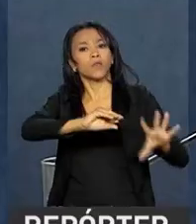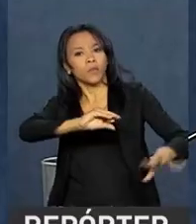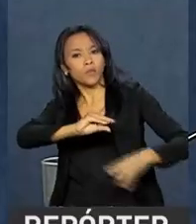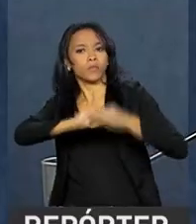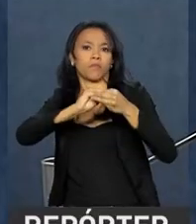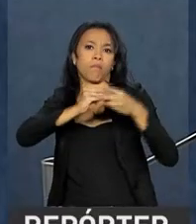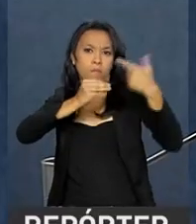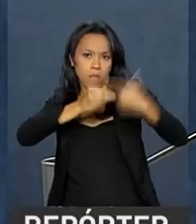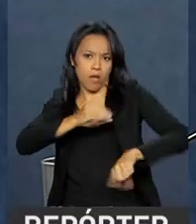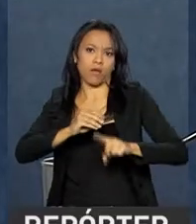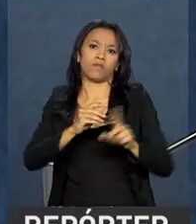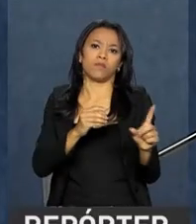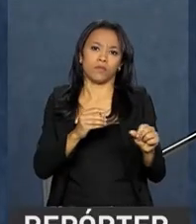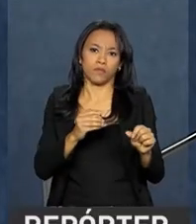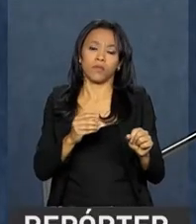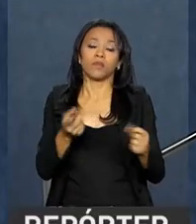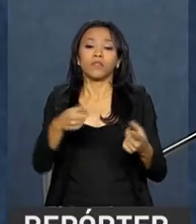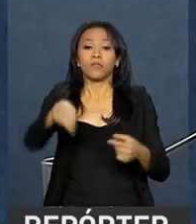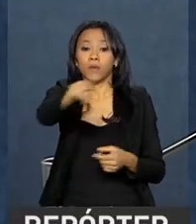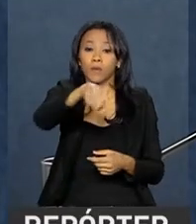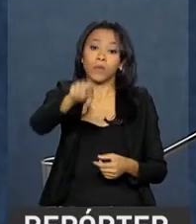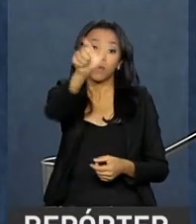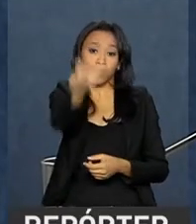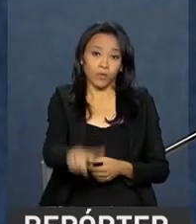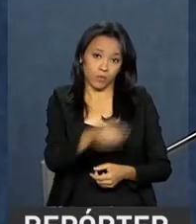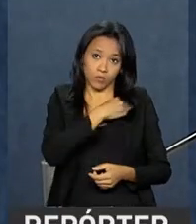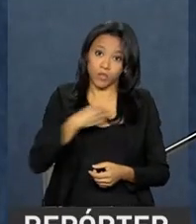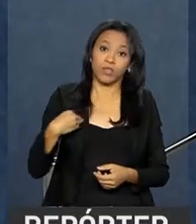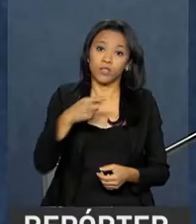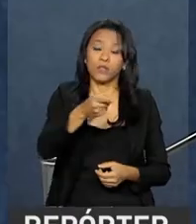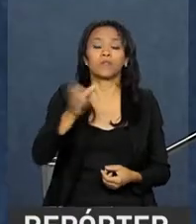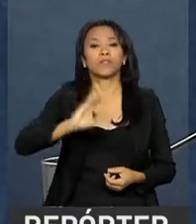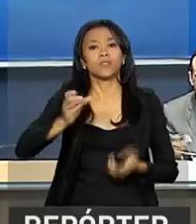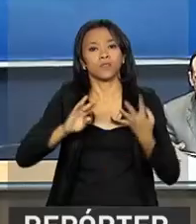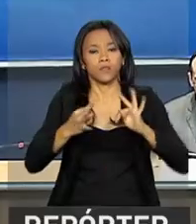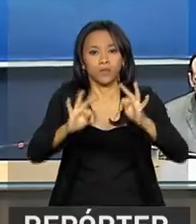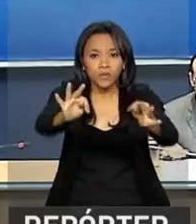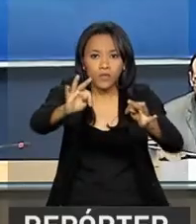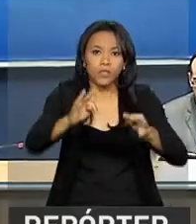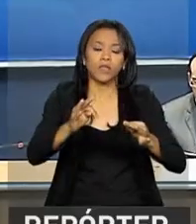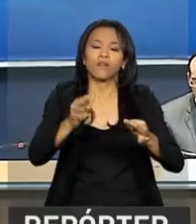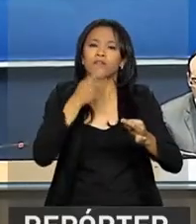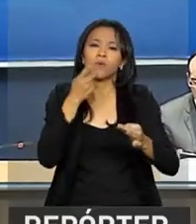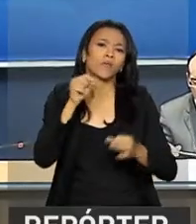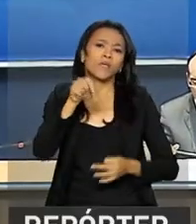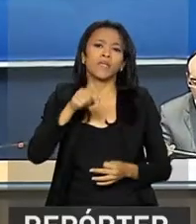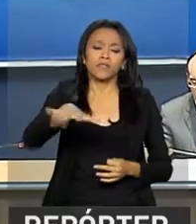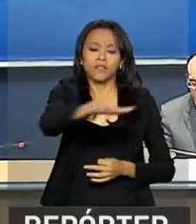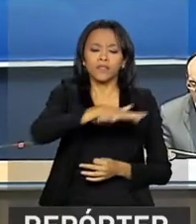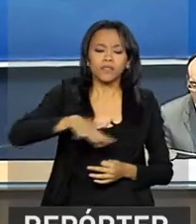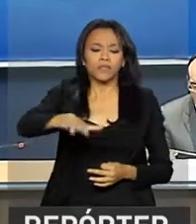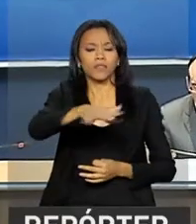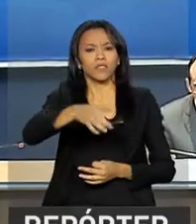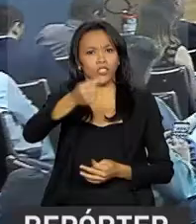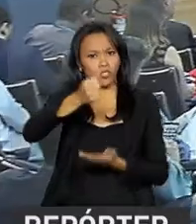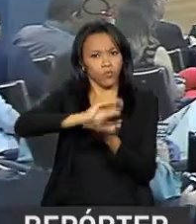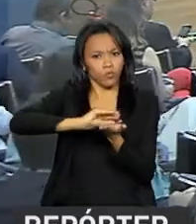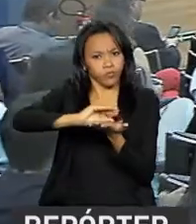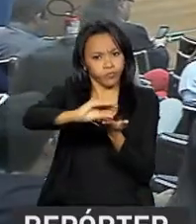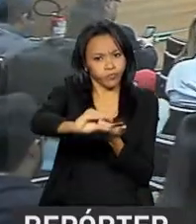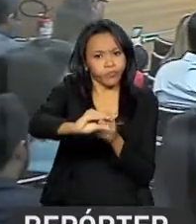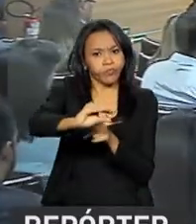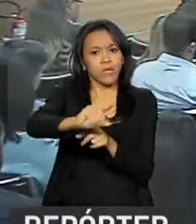ministro da ciência tecnologia e inovações e comunicações gilberto kassab investimentos como o programa startup brasil